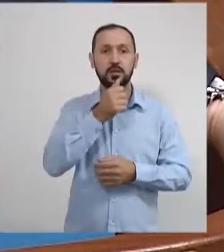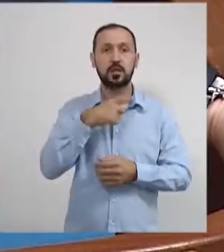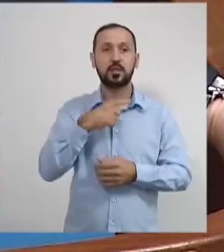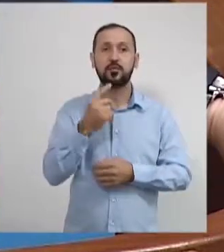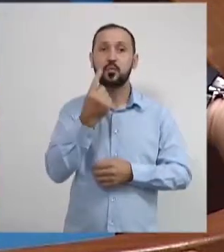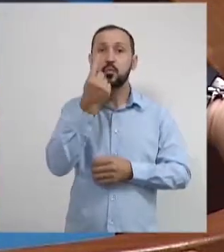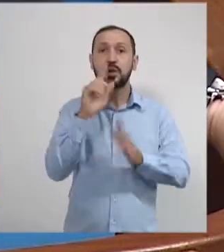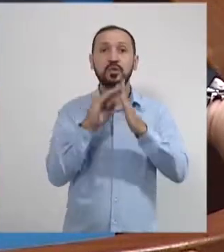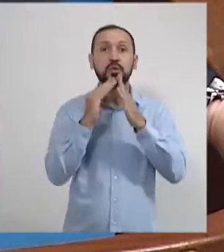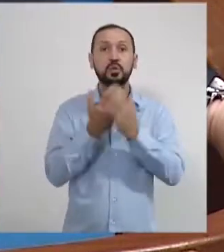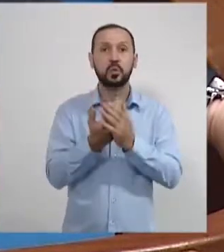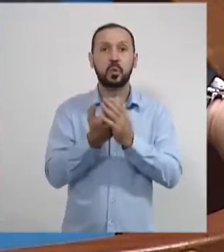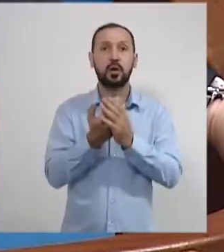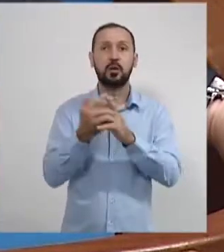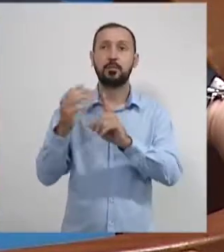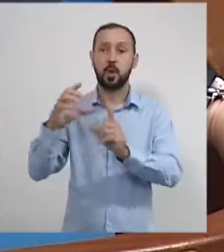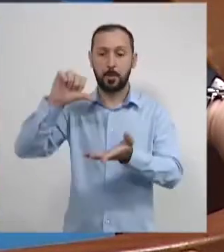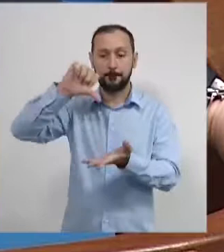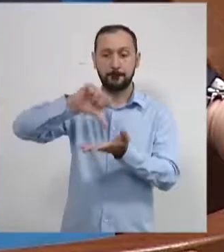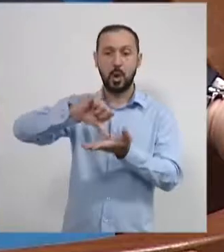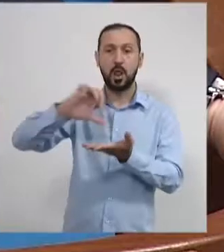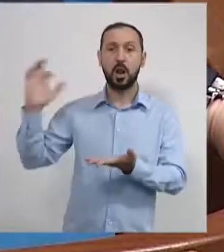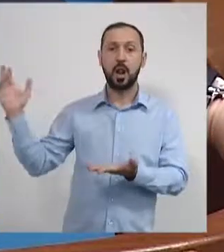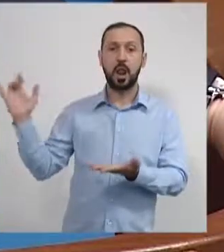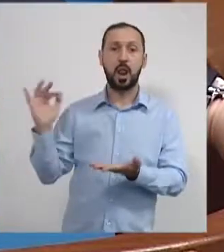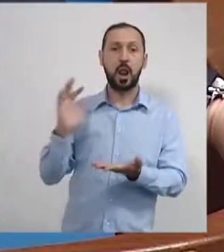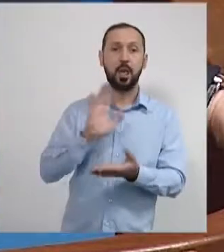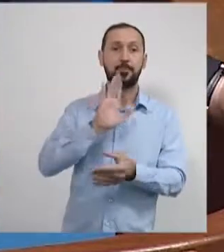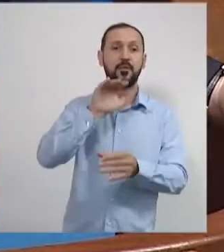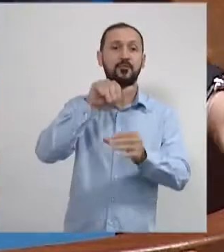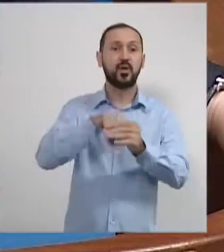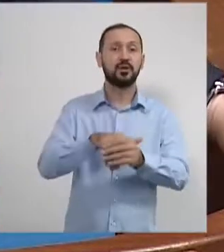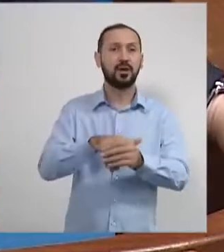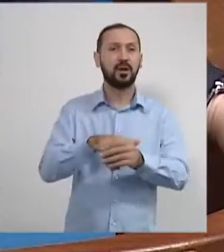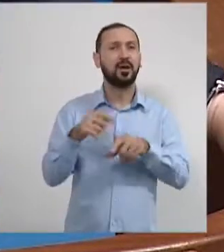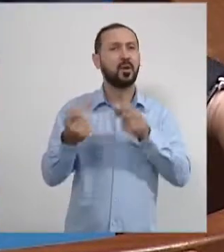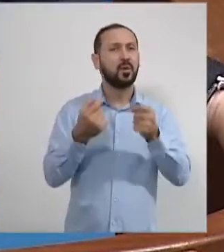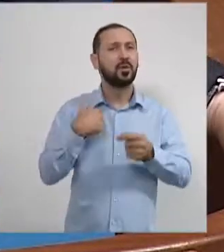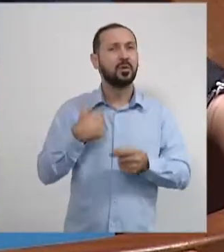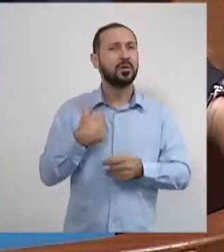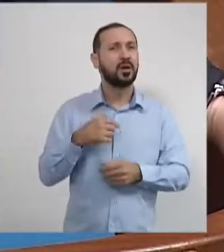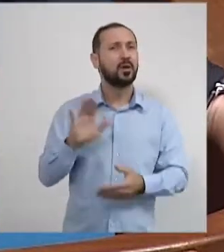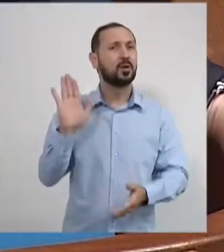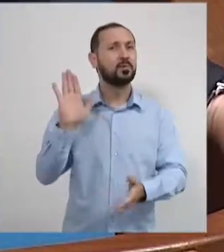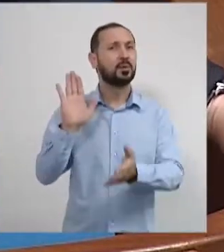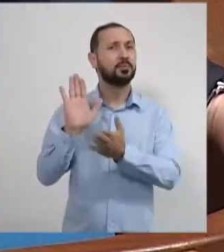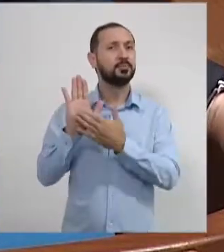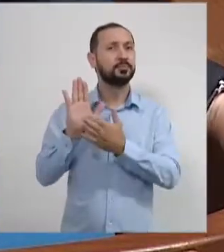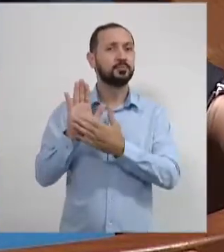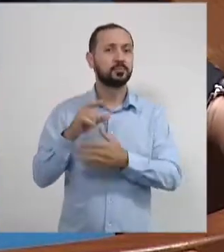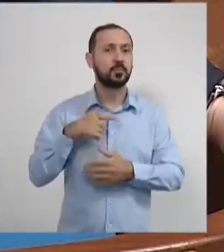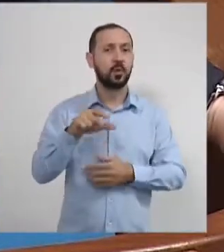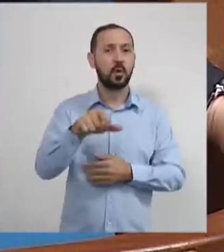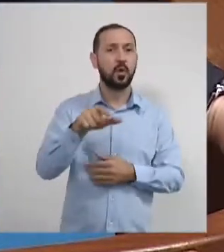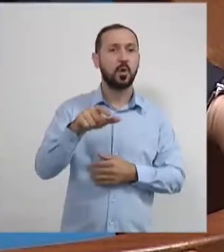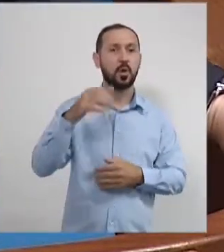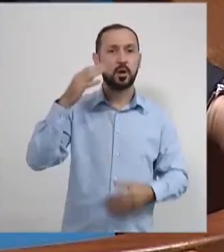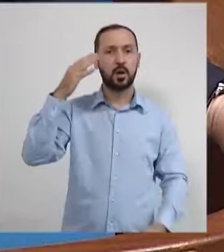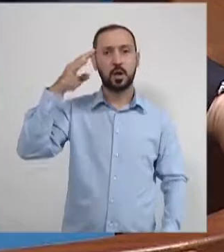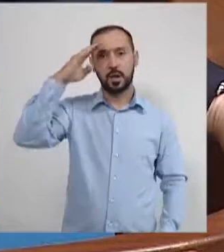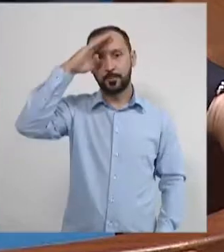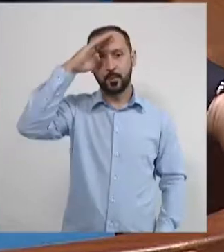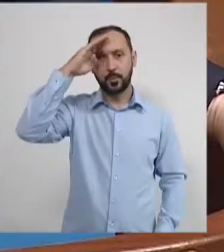uma escola como ponto de votação. E aqui eu quero dar o meu testemunho, deputado Cabalmi. Eu